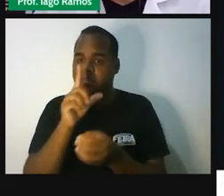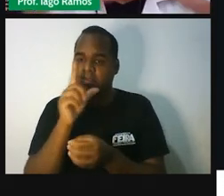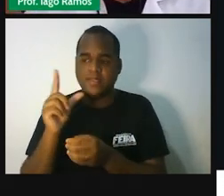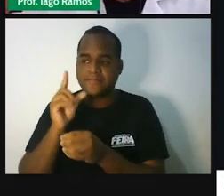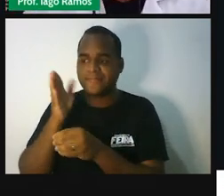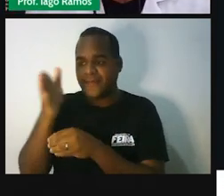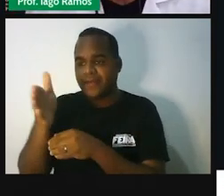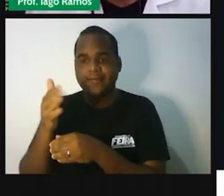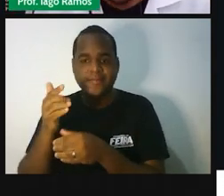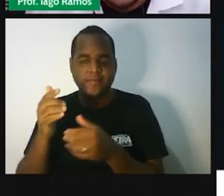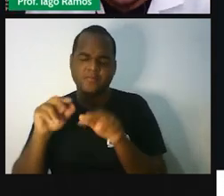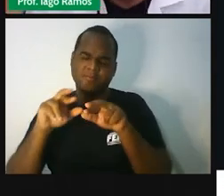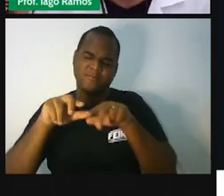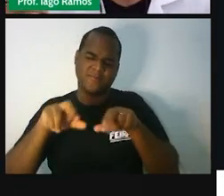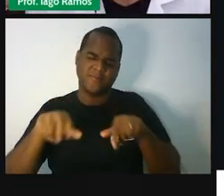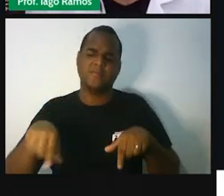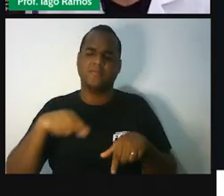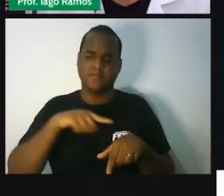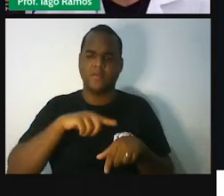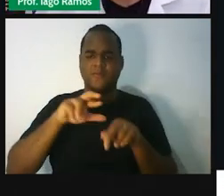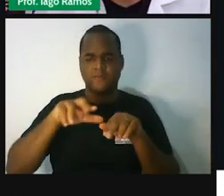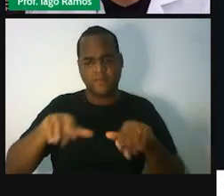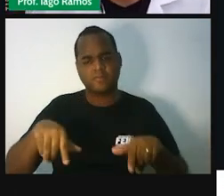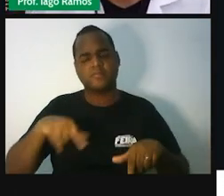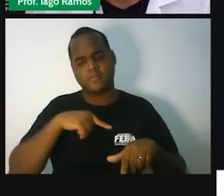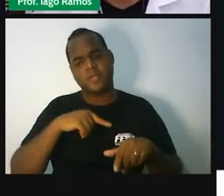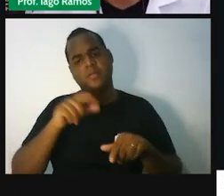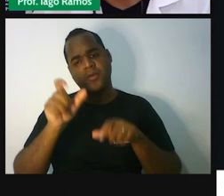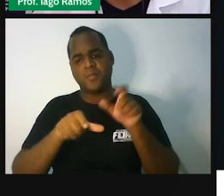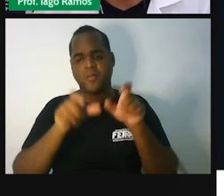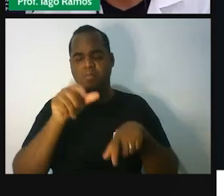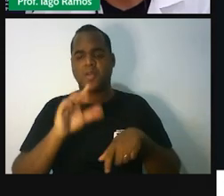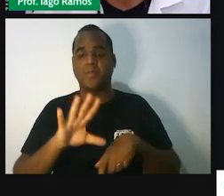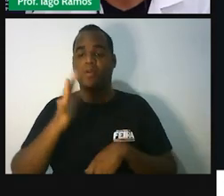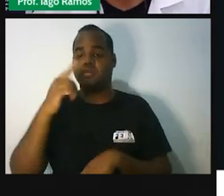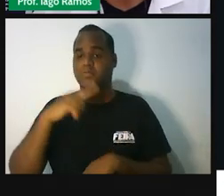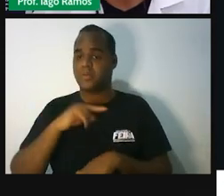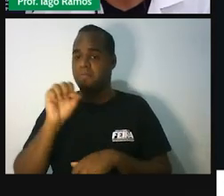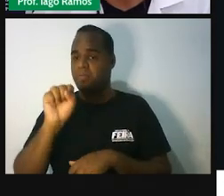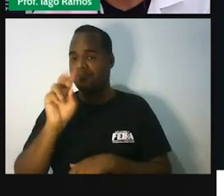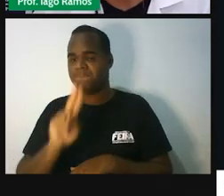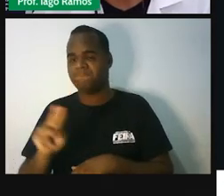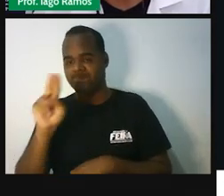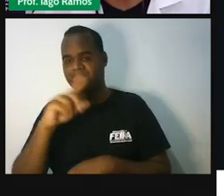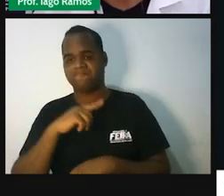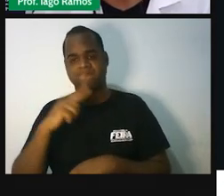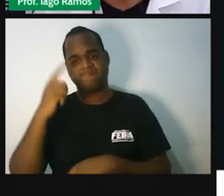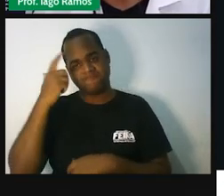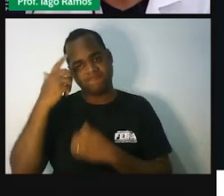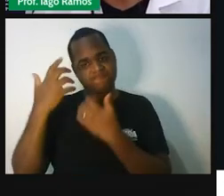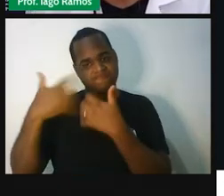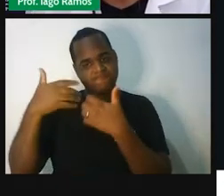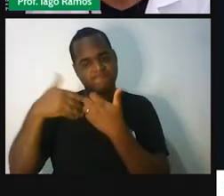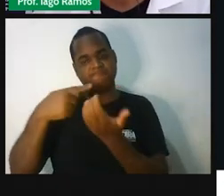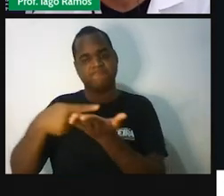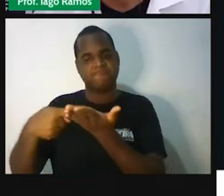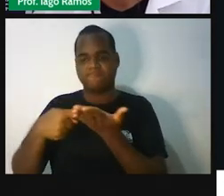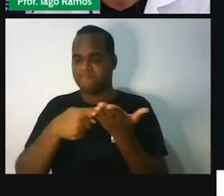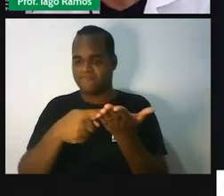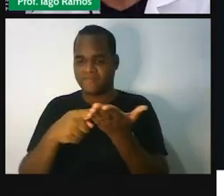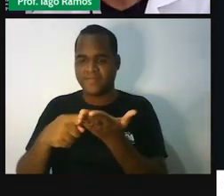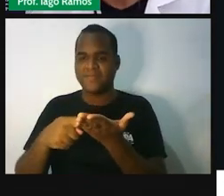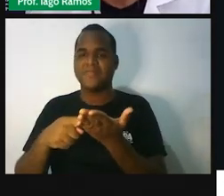lanchonete. Enfim, são várias e várias situações que a gente consegue usar esse raciocínio